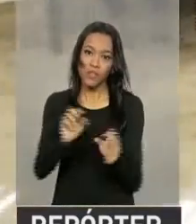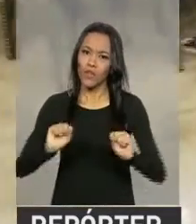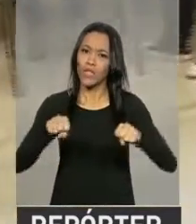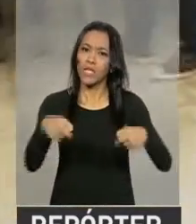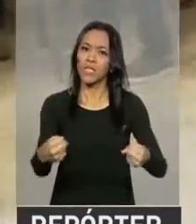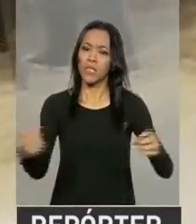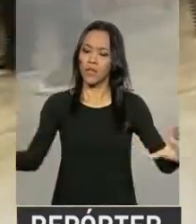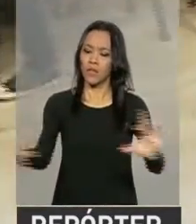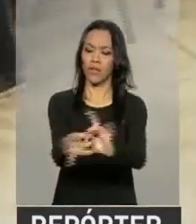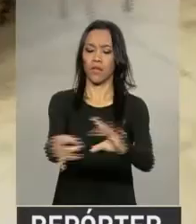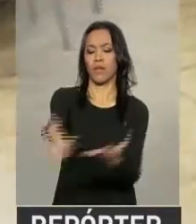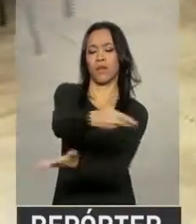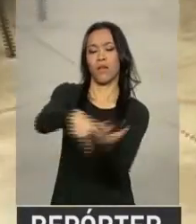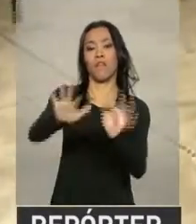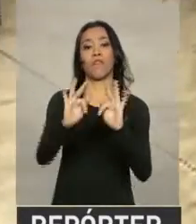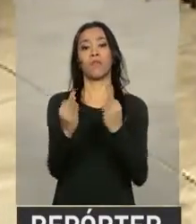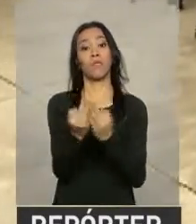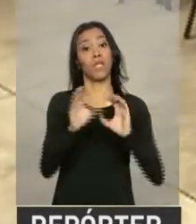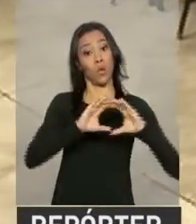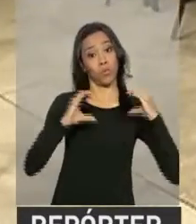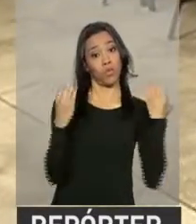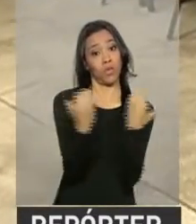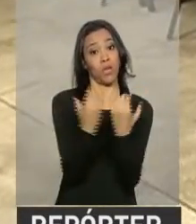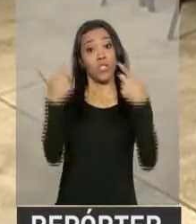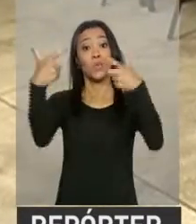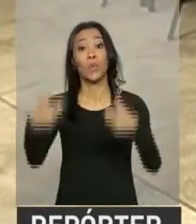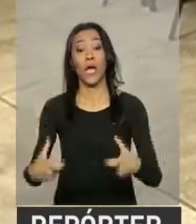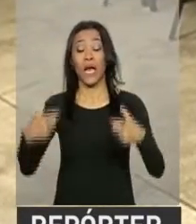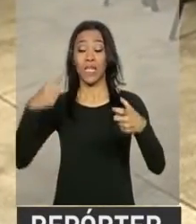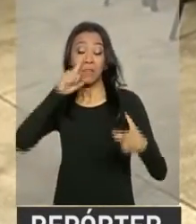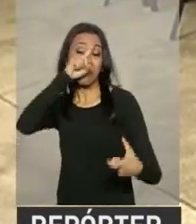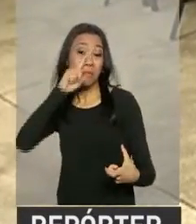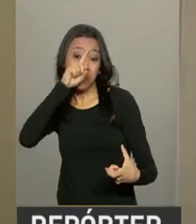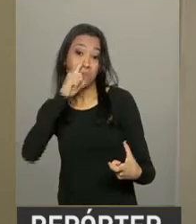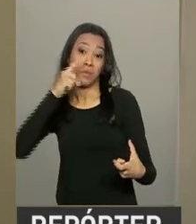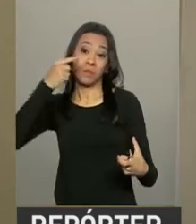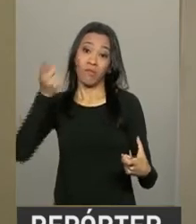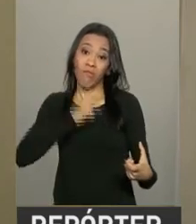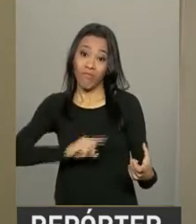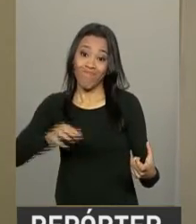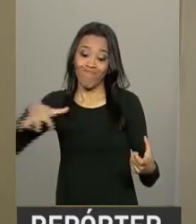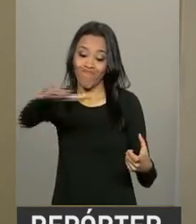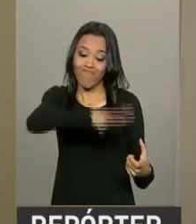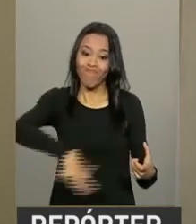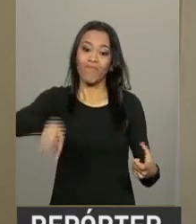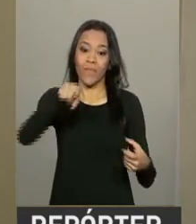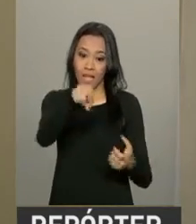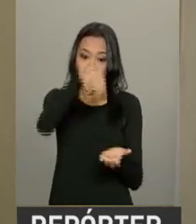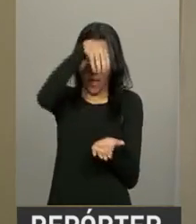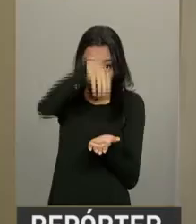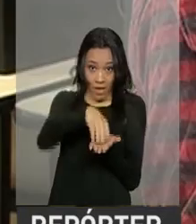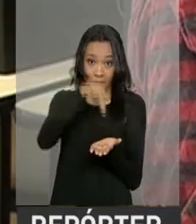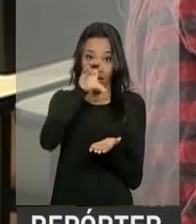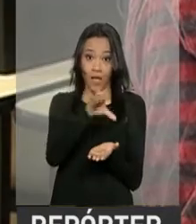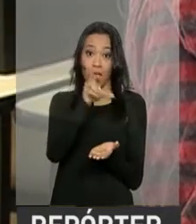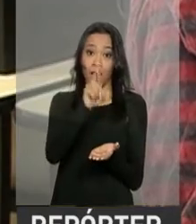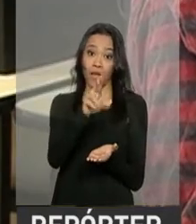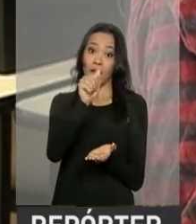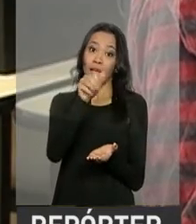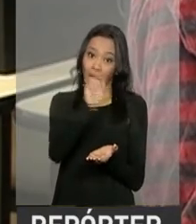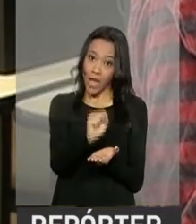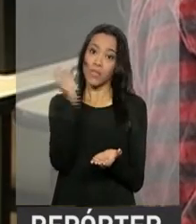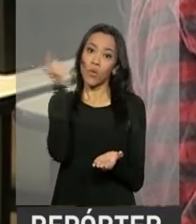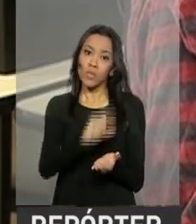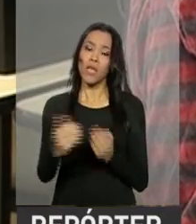com a família ea comunidade em regiões de vulnerabilidade no cras dá para se cadastrar para acessar